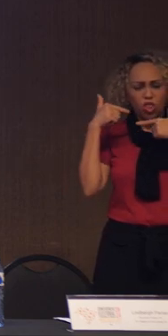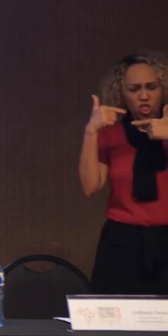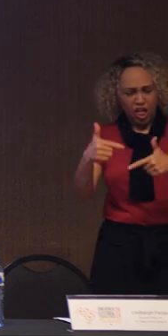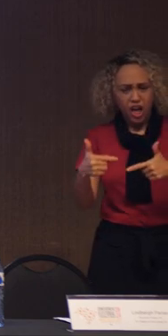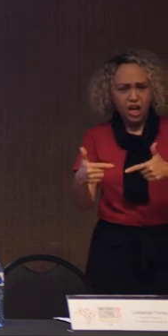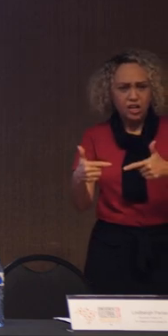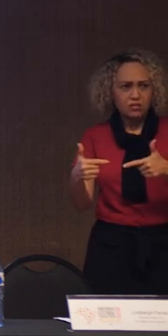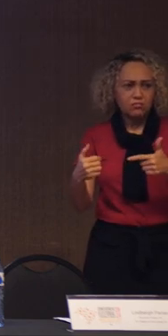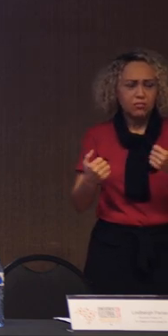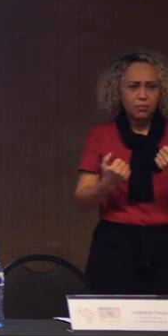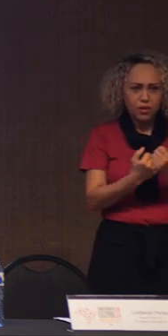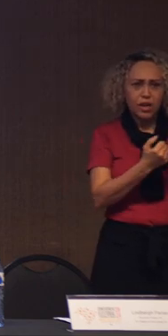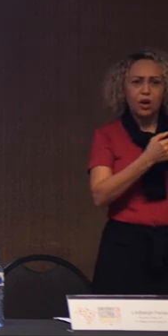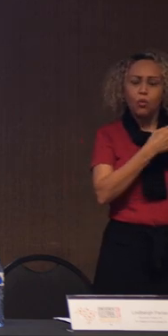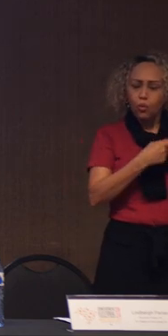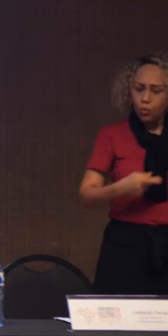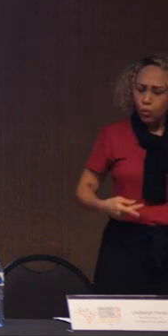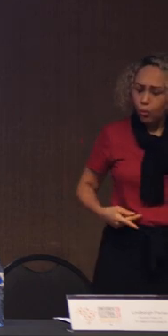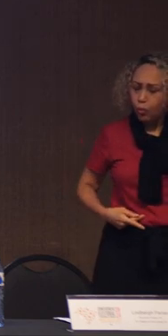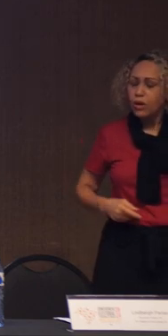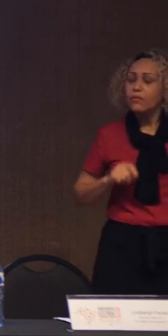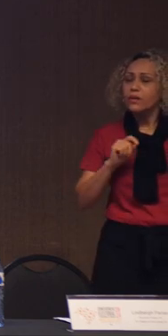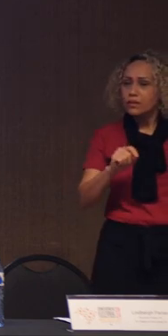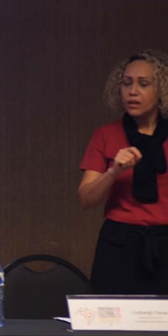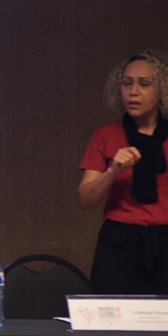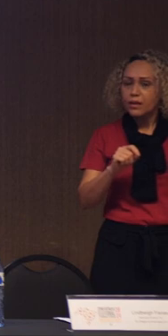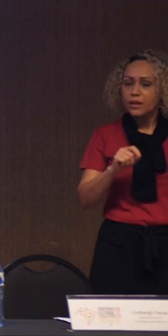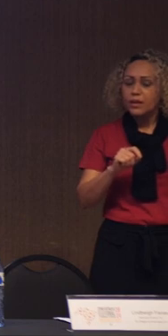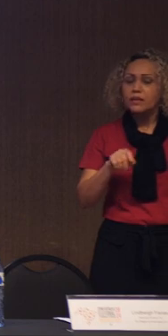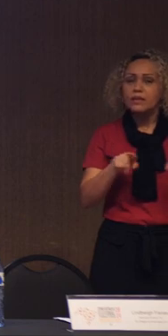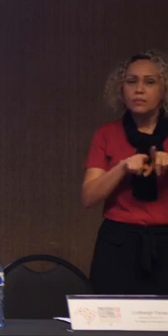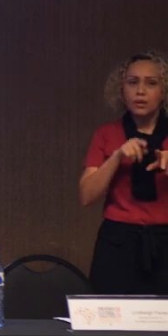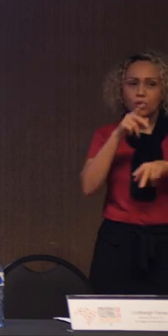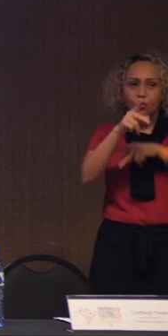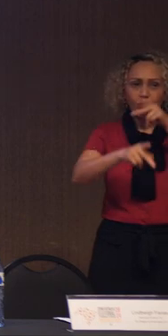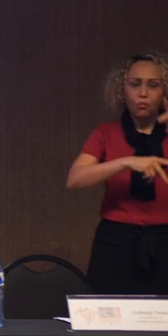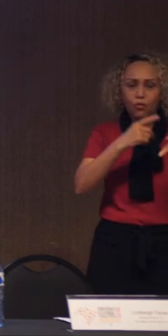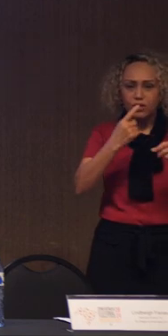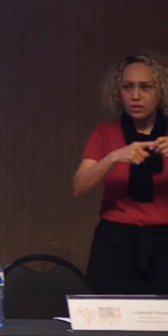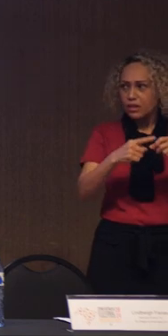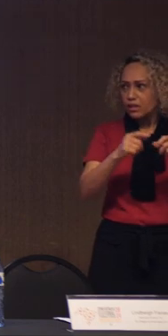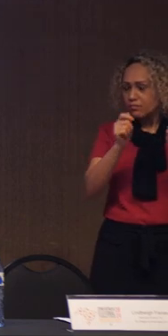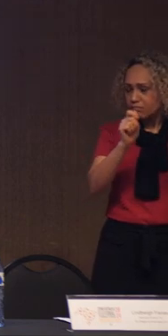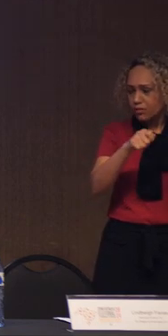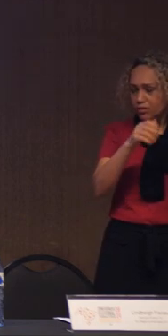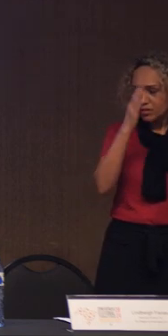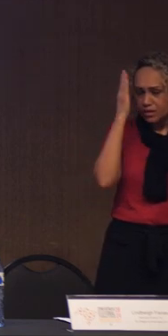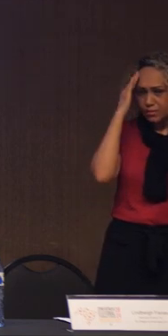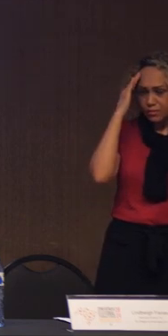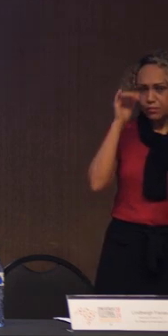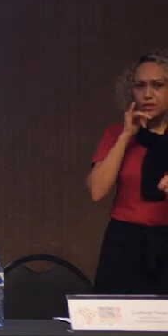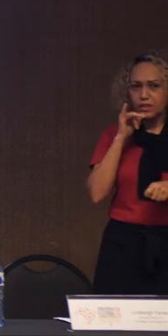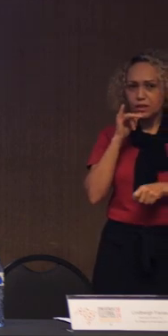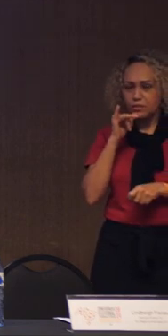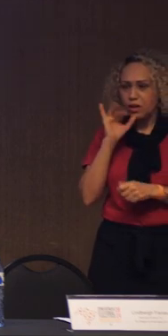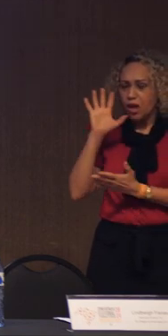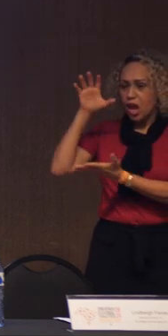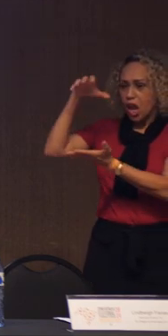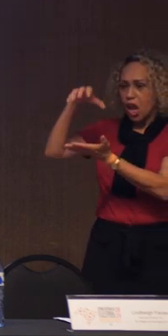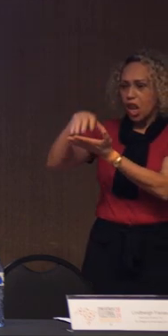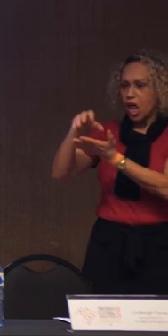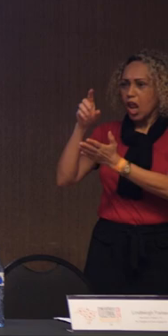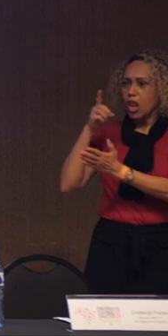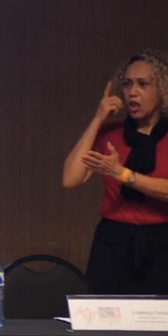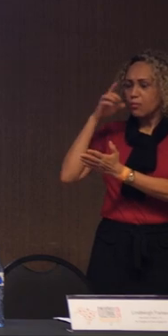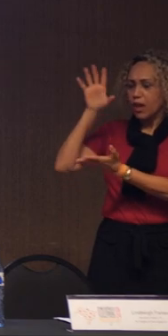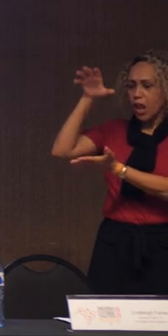mudar a vida do povo e que para o povo da cidade possa saber que o Centrão faz lá, o deputado faz, tem suas emendas, etc. Tem que fazer mesmo, porque